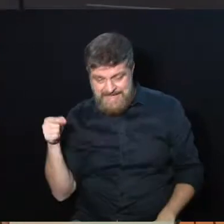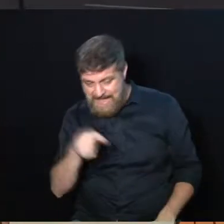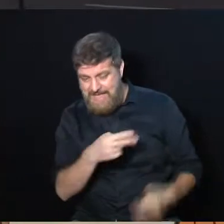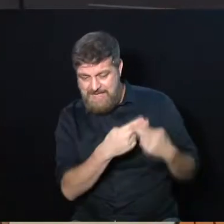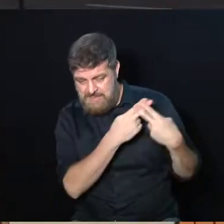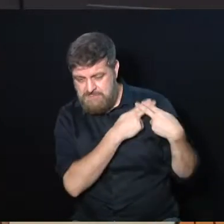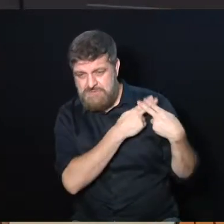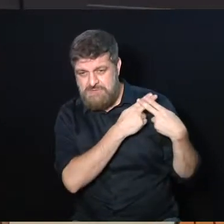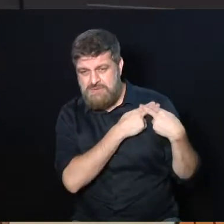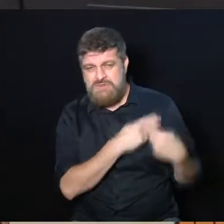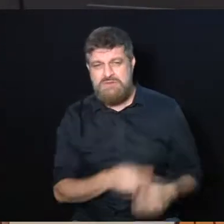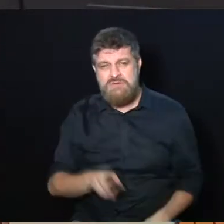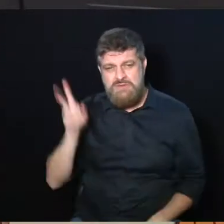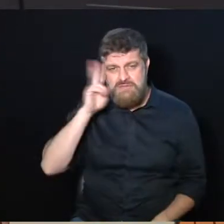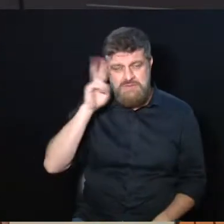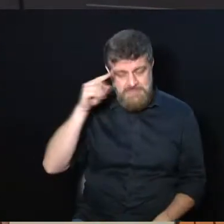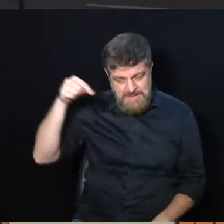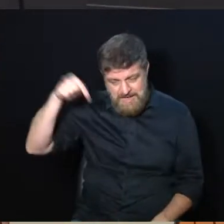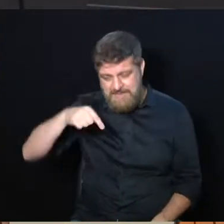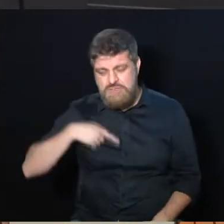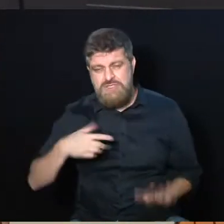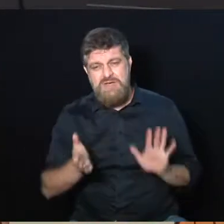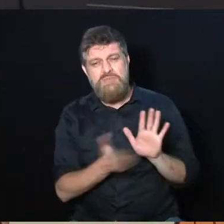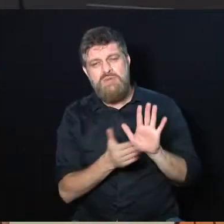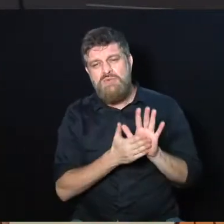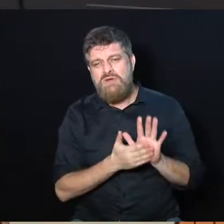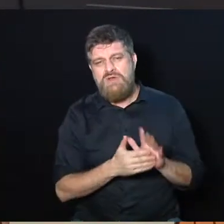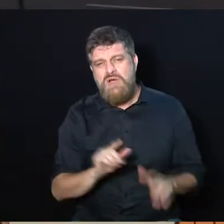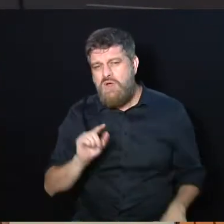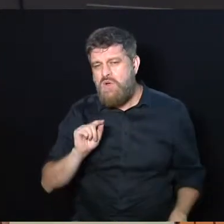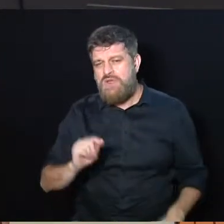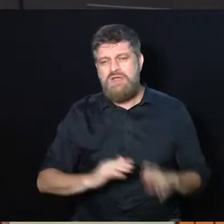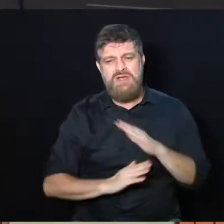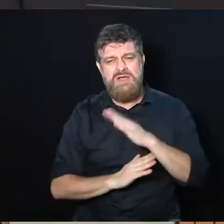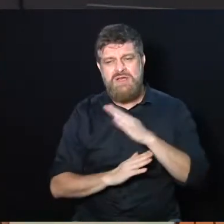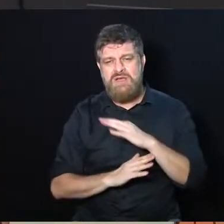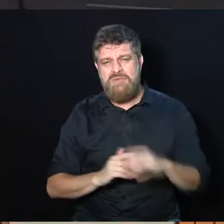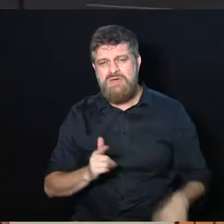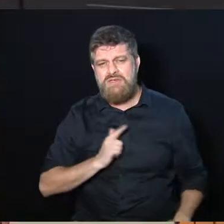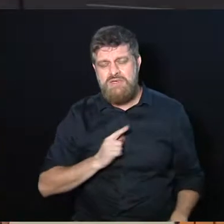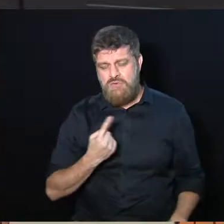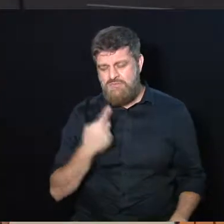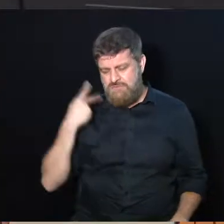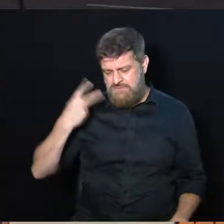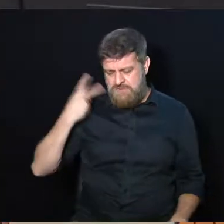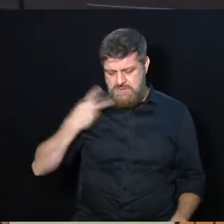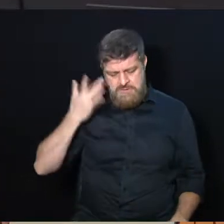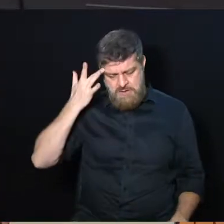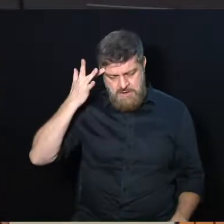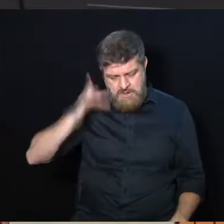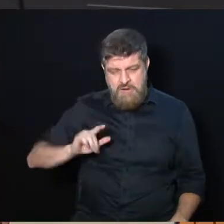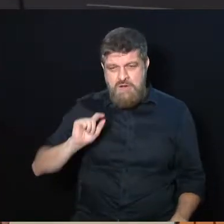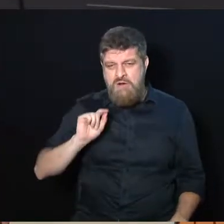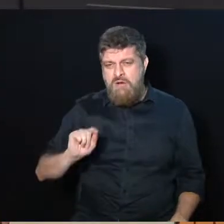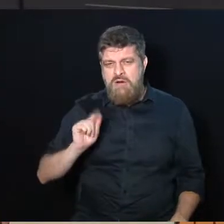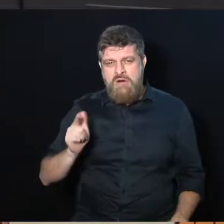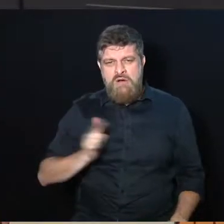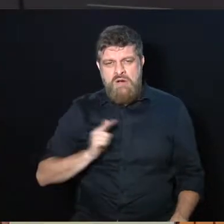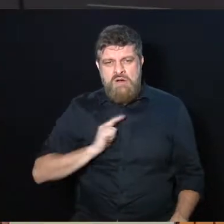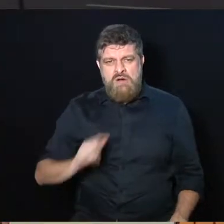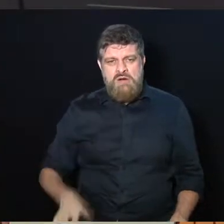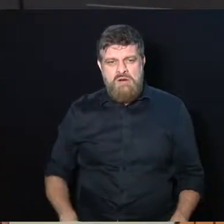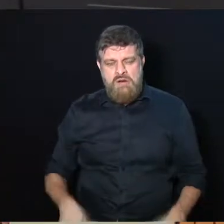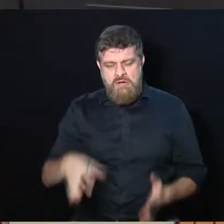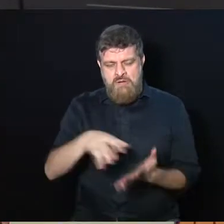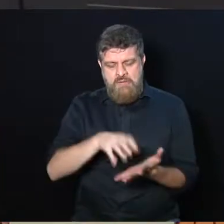lembro que houve aqui existia uma proposta, aqui, acho que na própria Câmara, de um vereador, eu não sei precisar, que ele queria que tivesse soro em todos